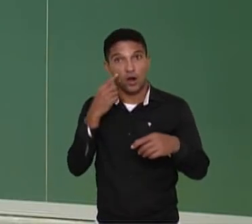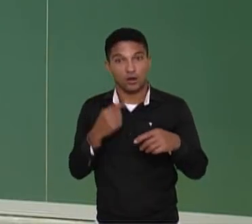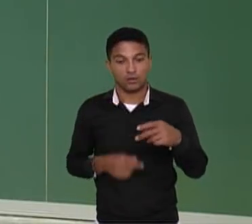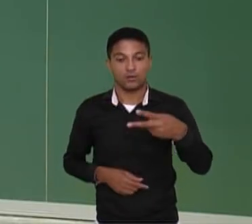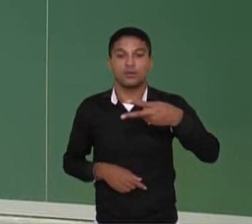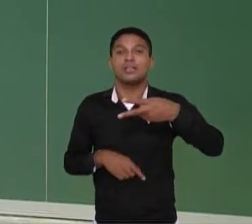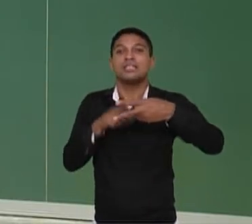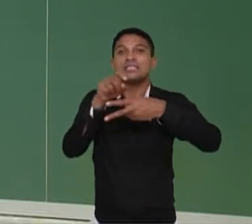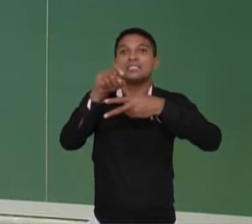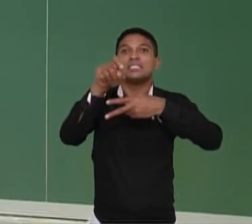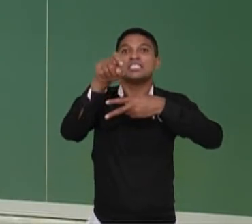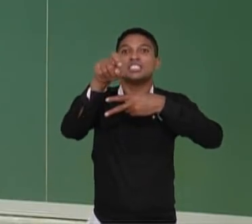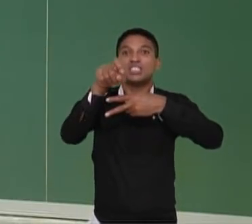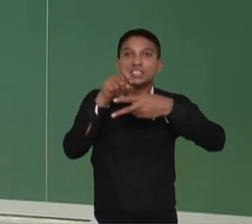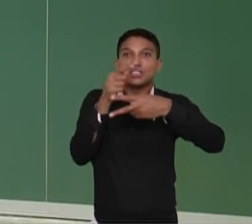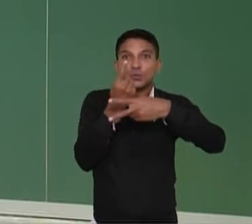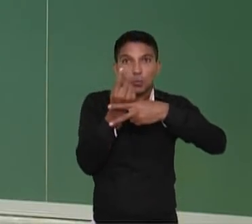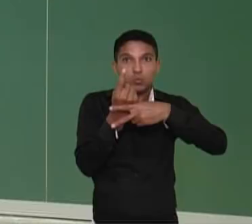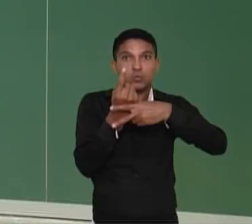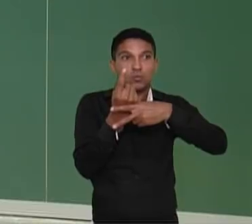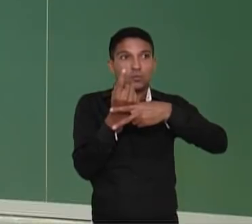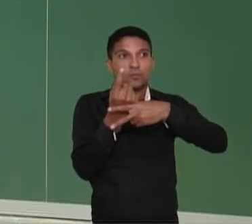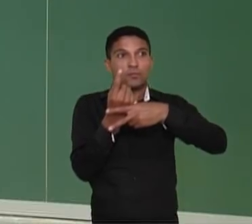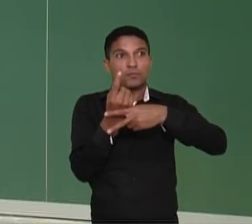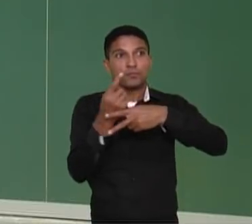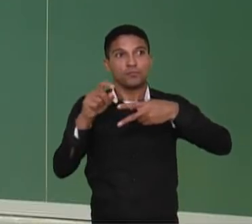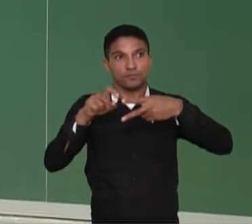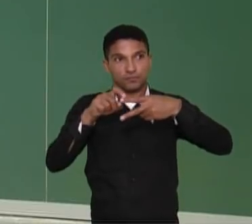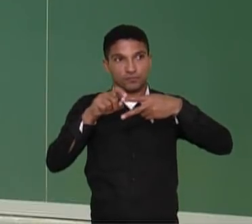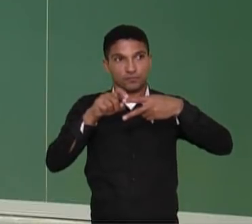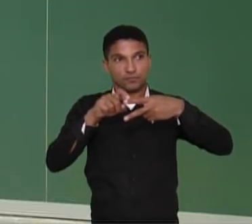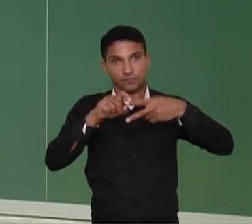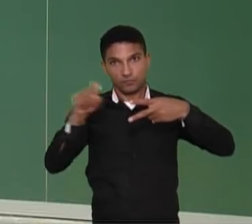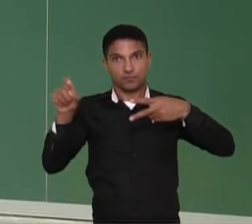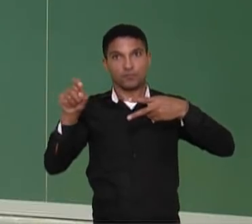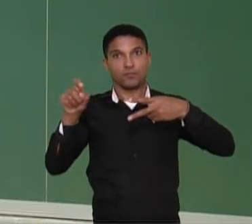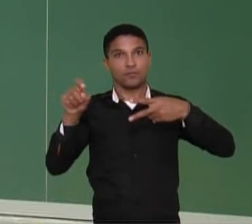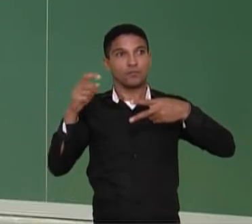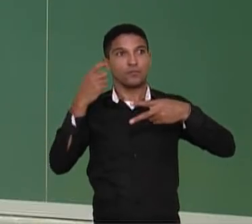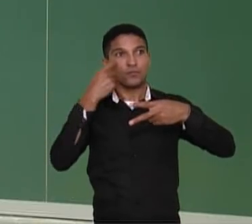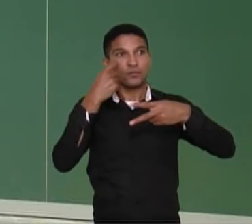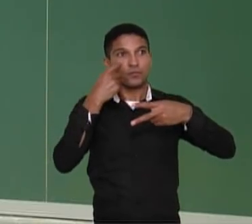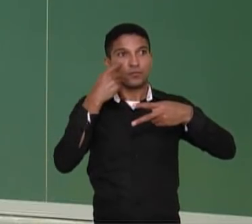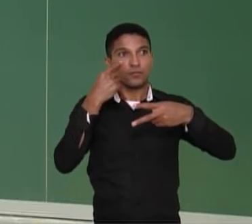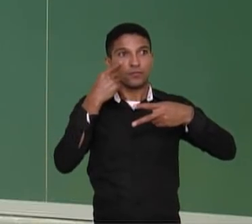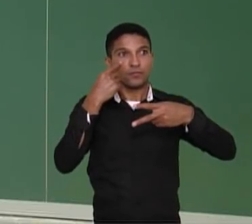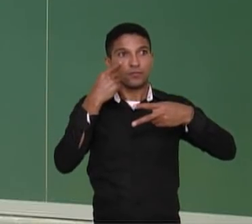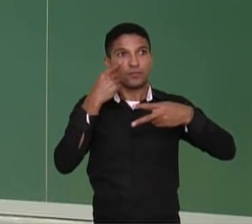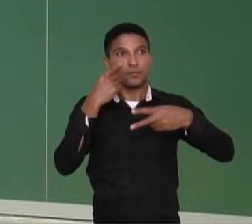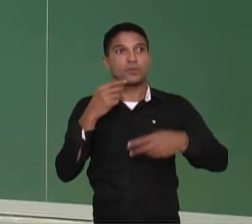1,41. O meu x1, ele fica valendo